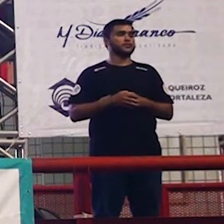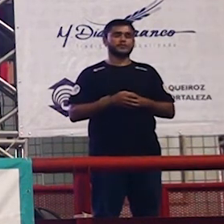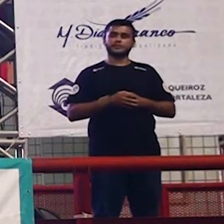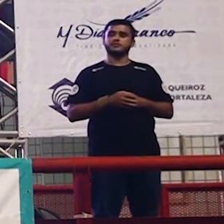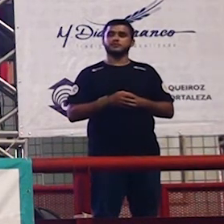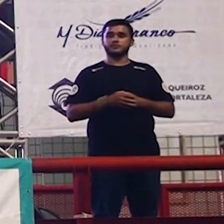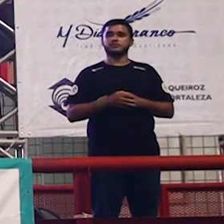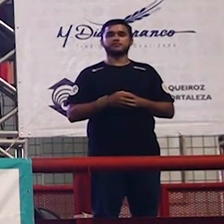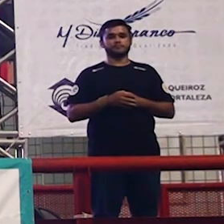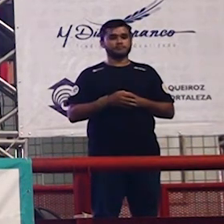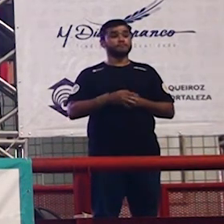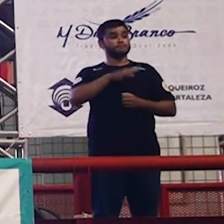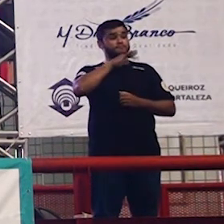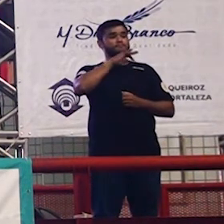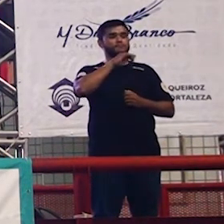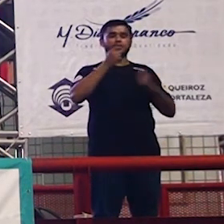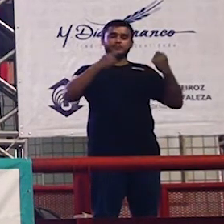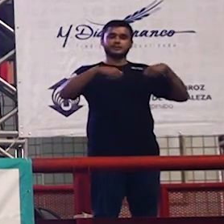é só uma surra, né?